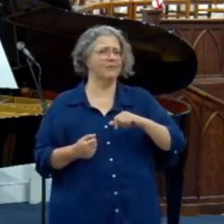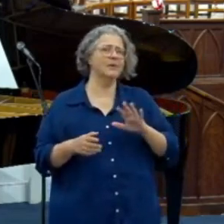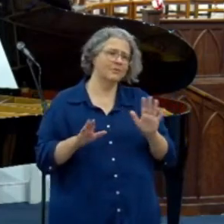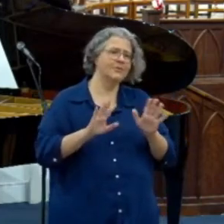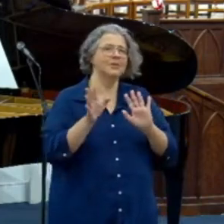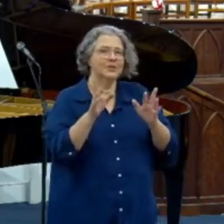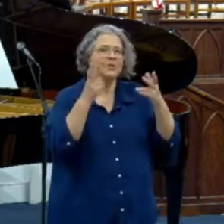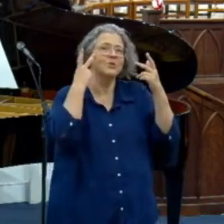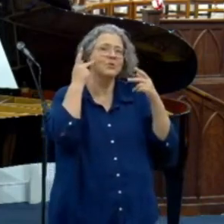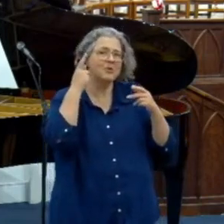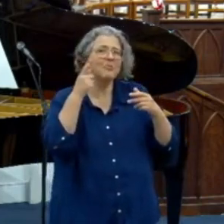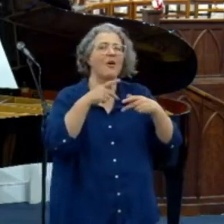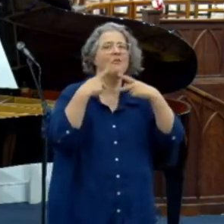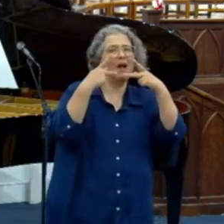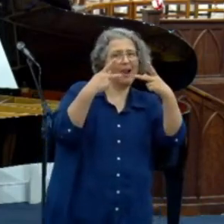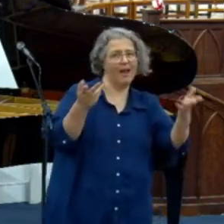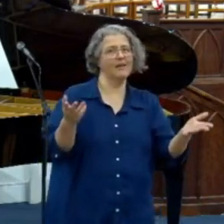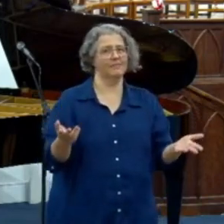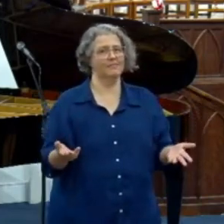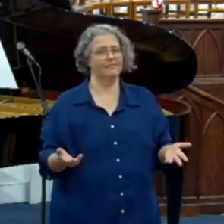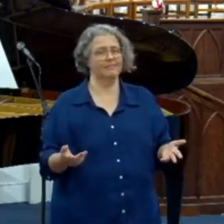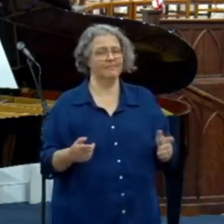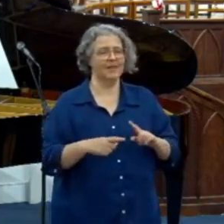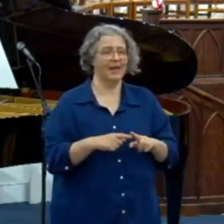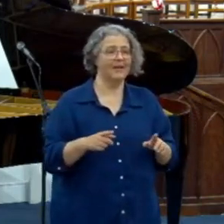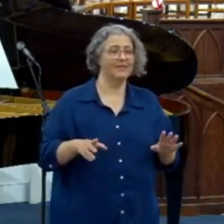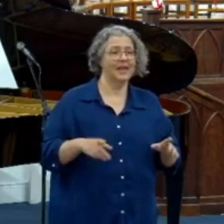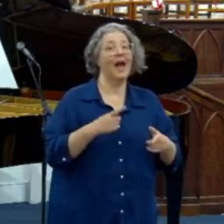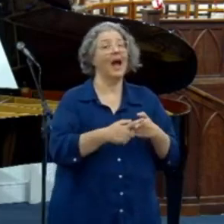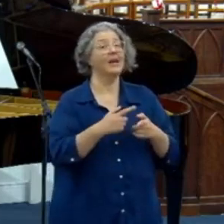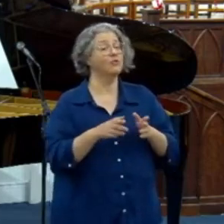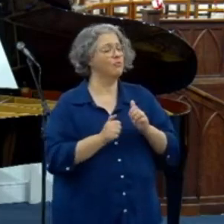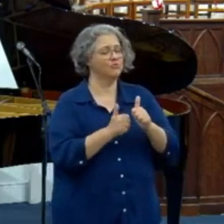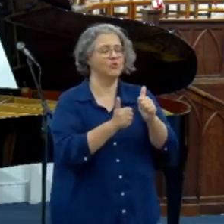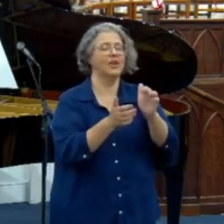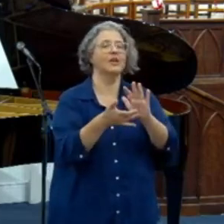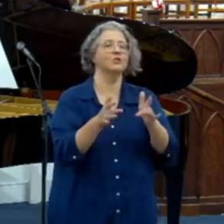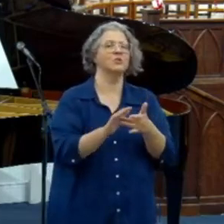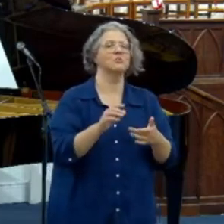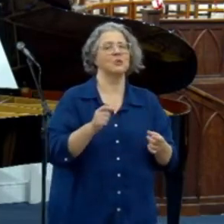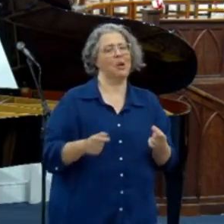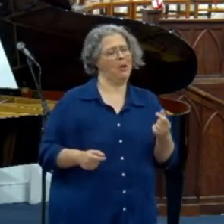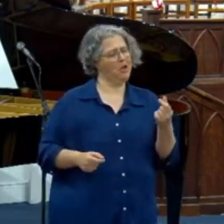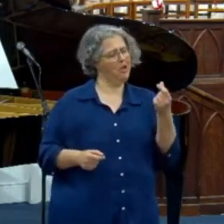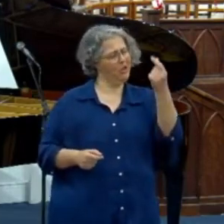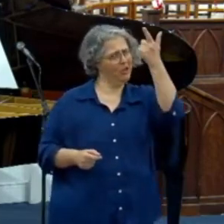muito emblemática, eu diria até estigmatizada em certo sentido,